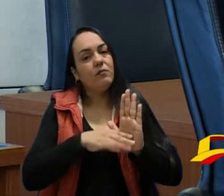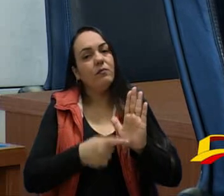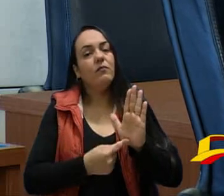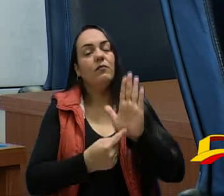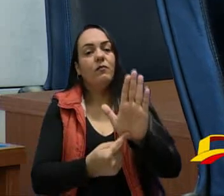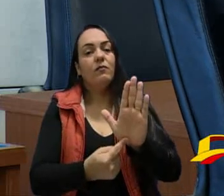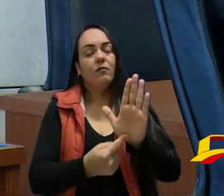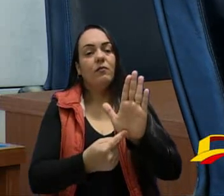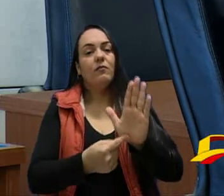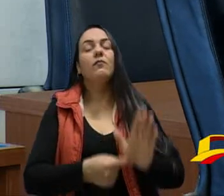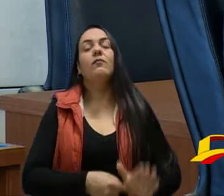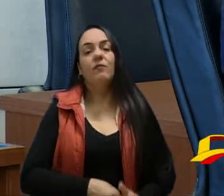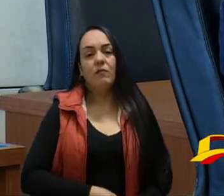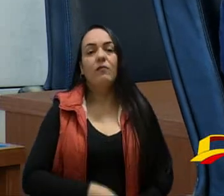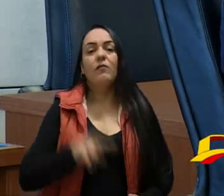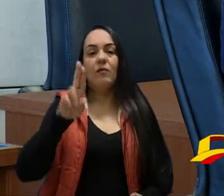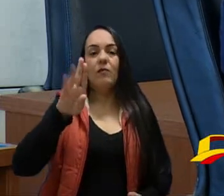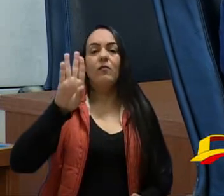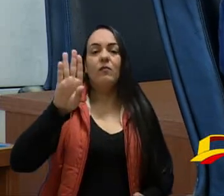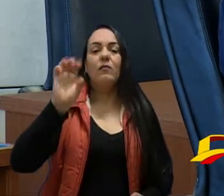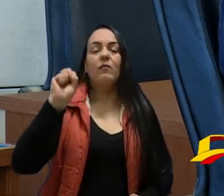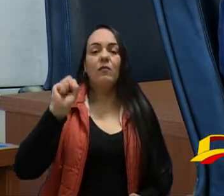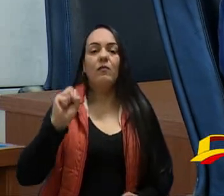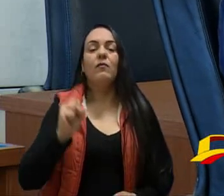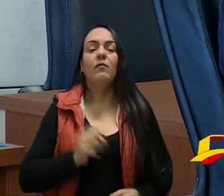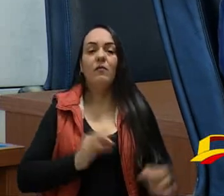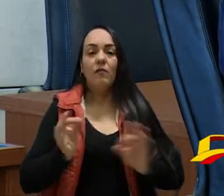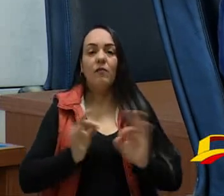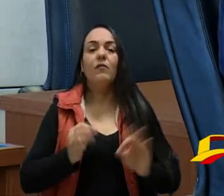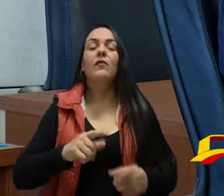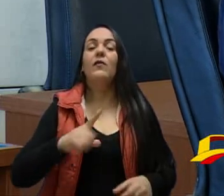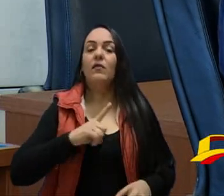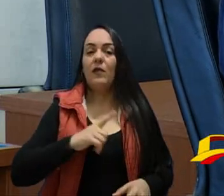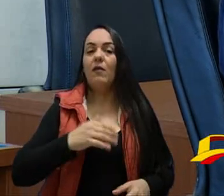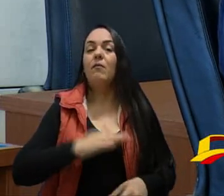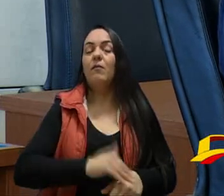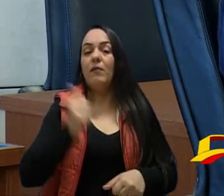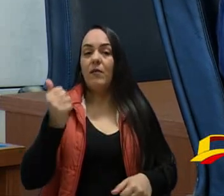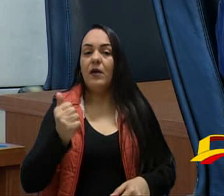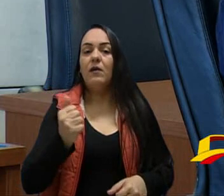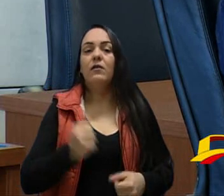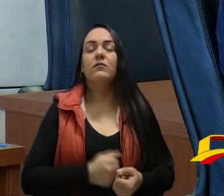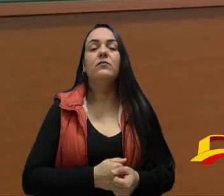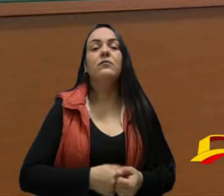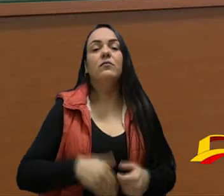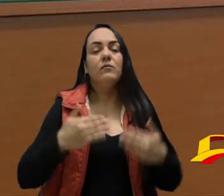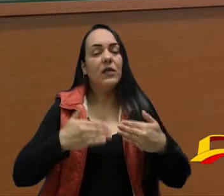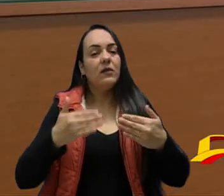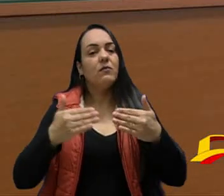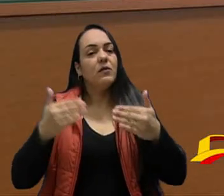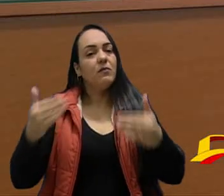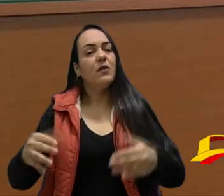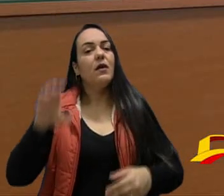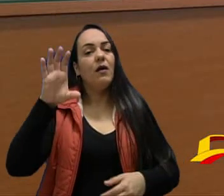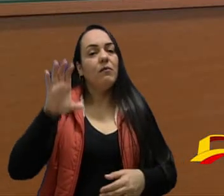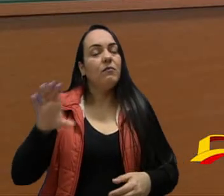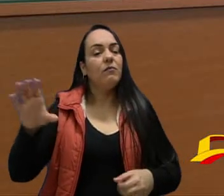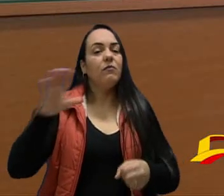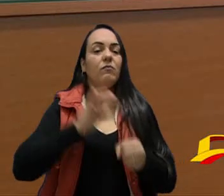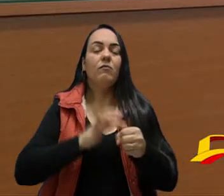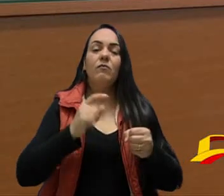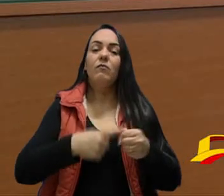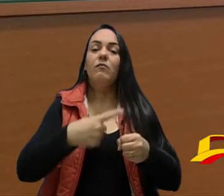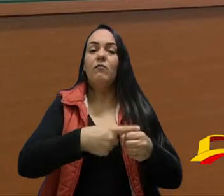aqui sim sim sim são esses olhos não tem mais programa tem os programas alguns o ministeriais outros municipais